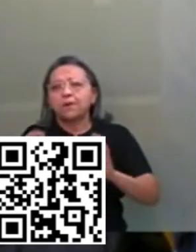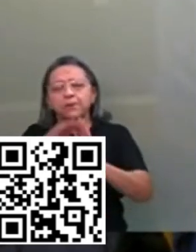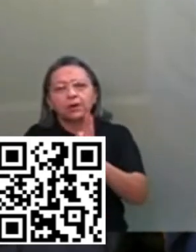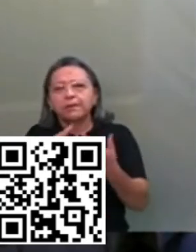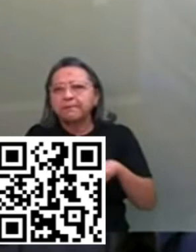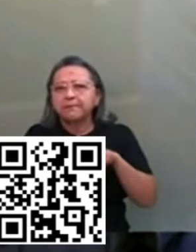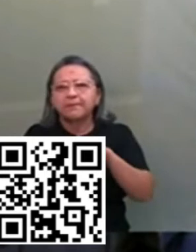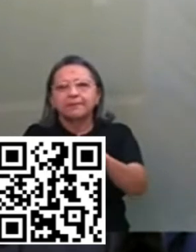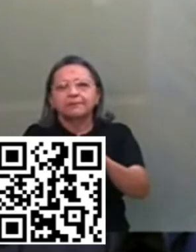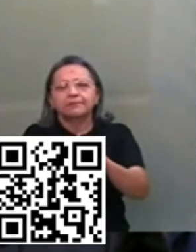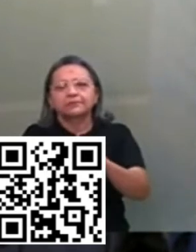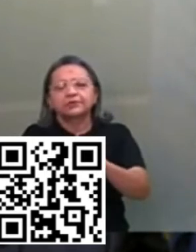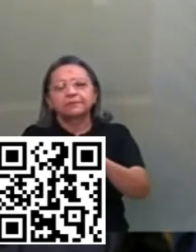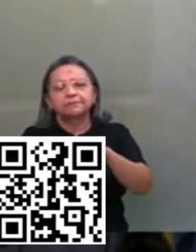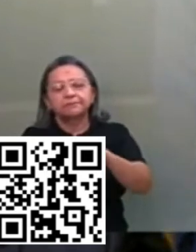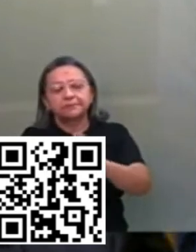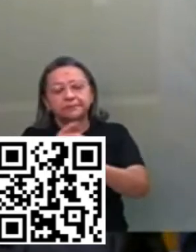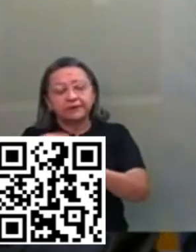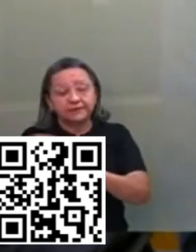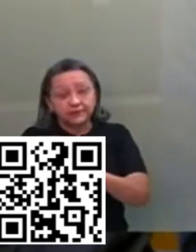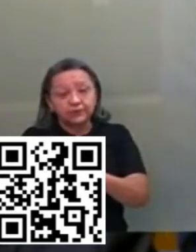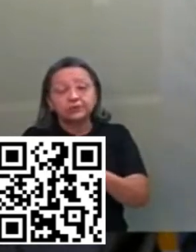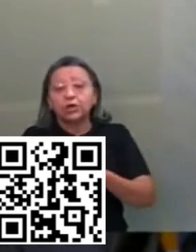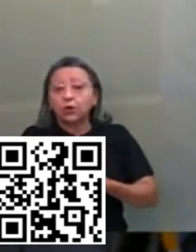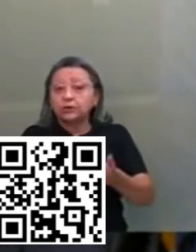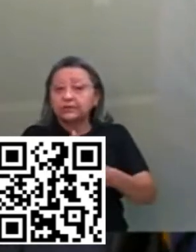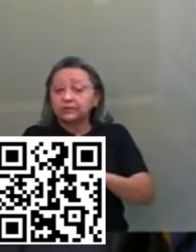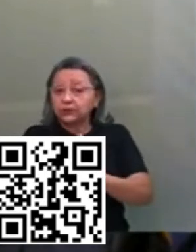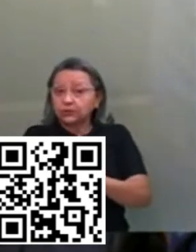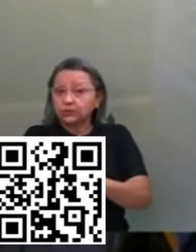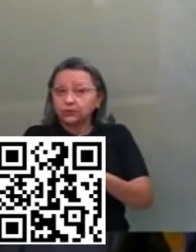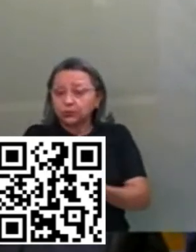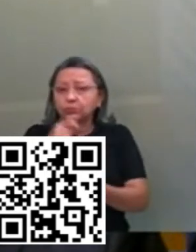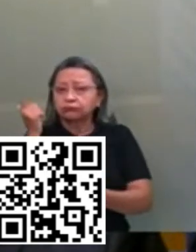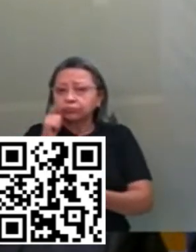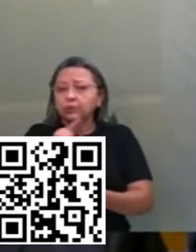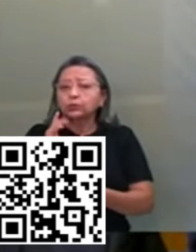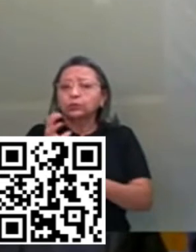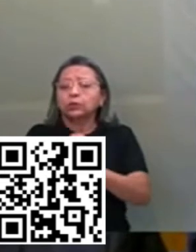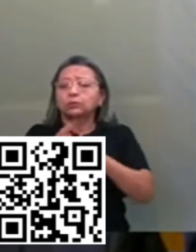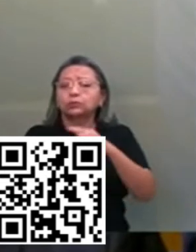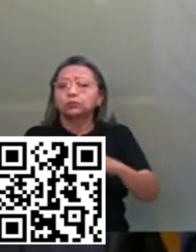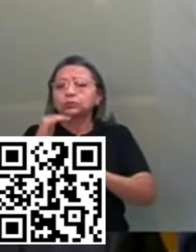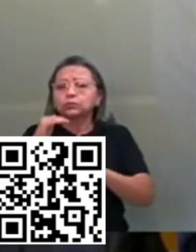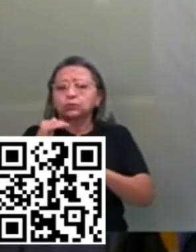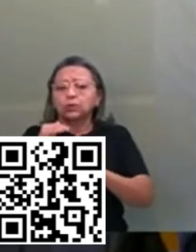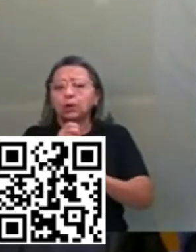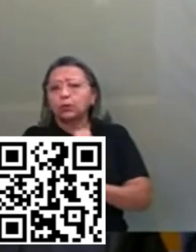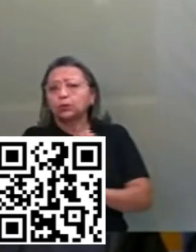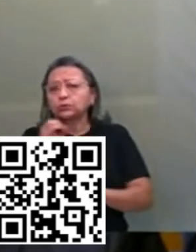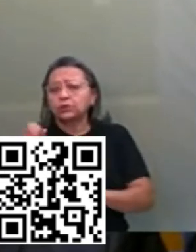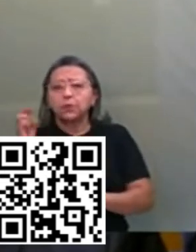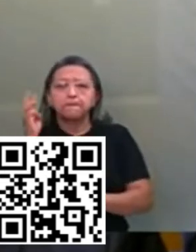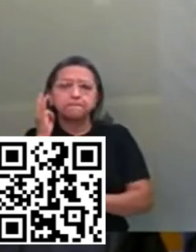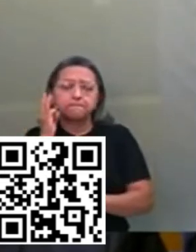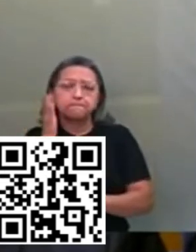parceria, privatizações e concessões do mundo e alcançamos um volume superior a 800